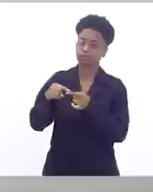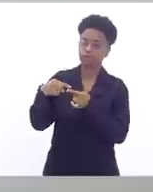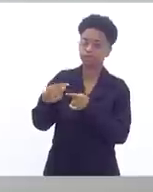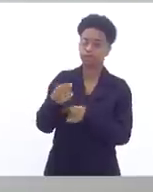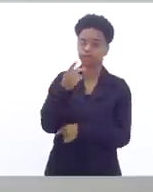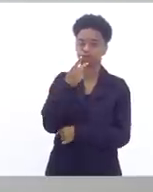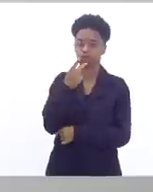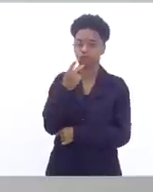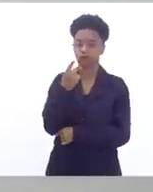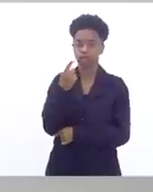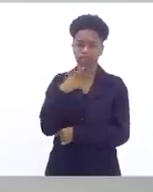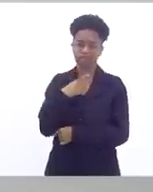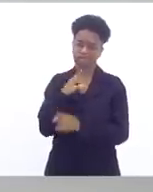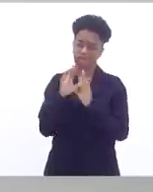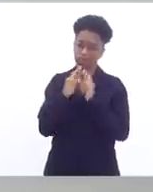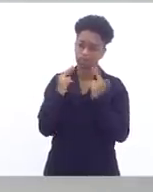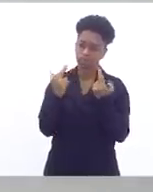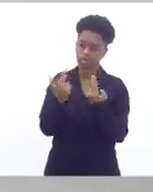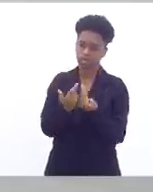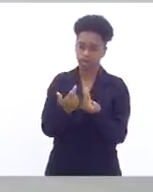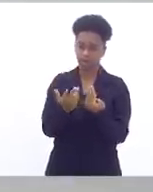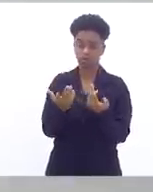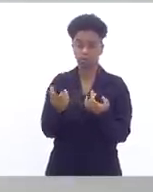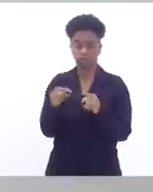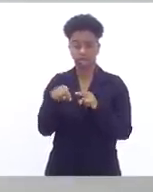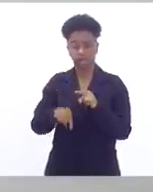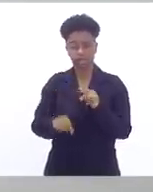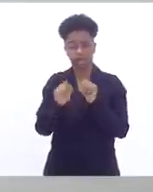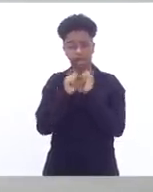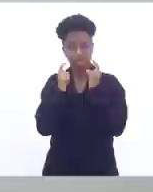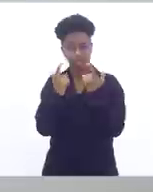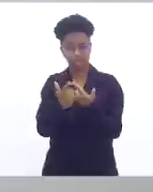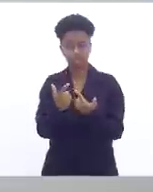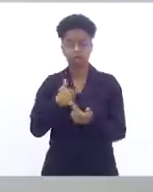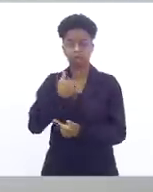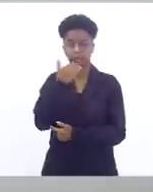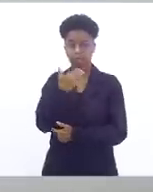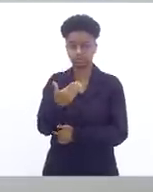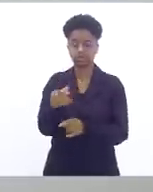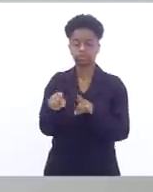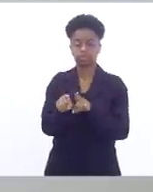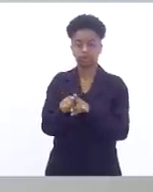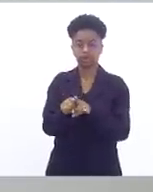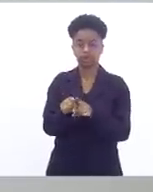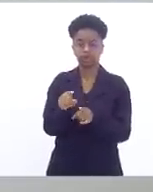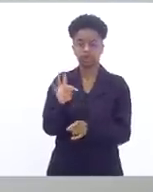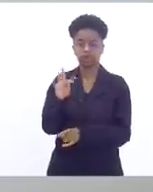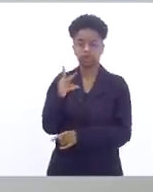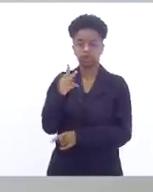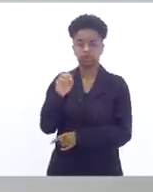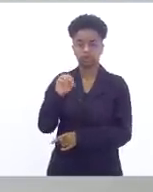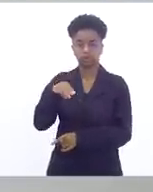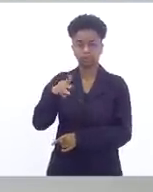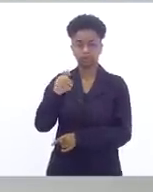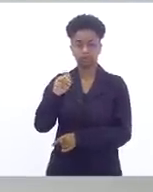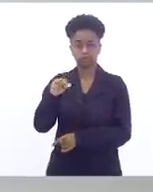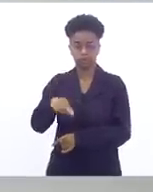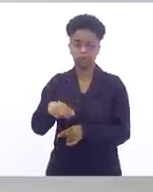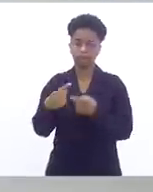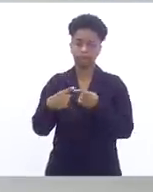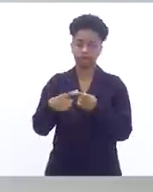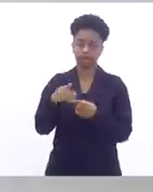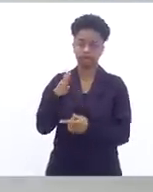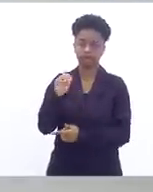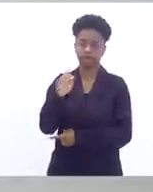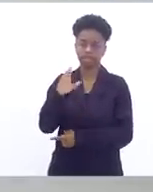uma próxima reunião tiveram aqui na alerj e dia até o Thompson que o Bacelar estava doente não pode recebê-lo para que